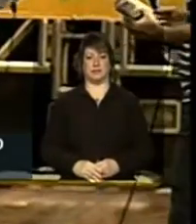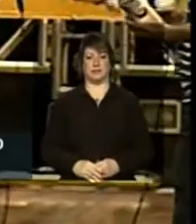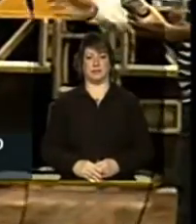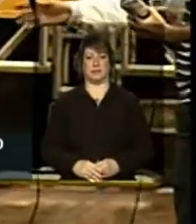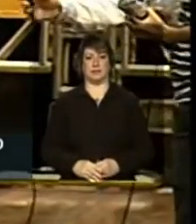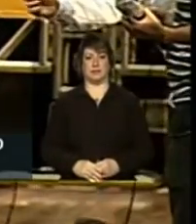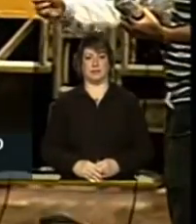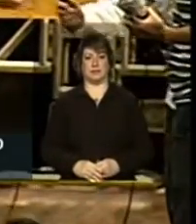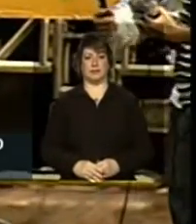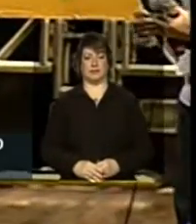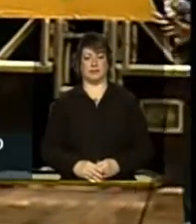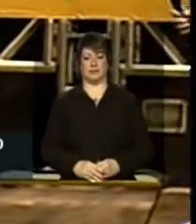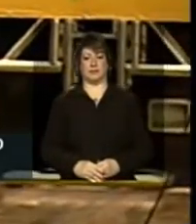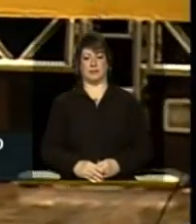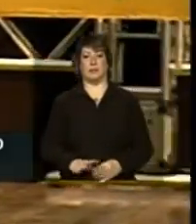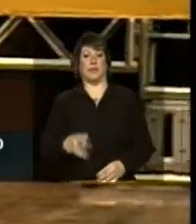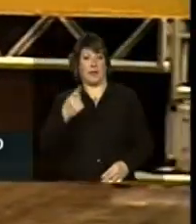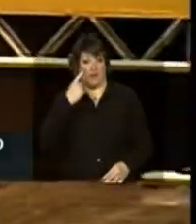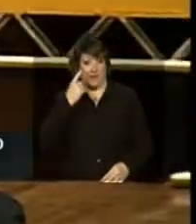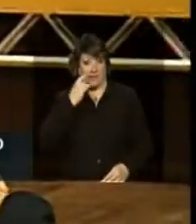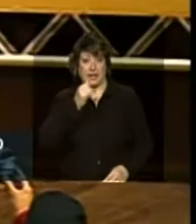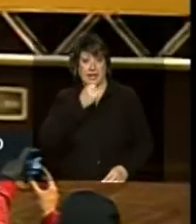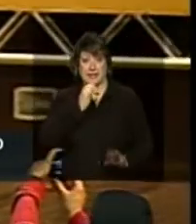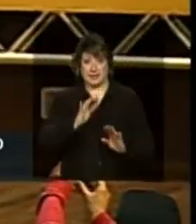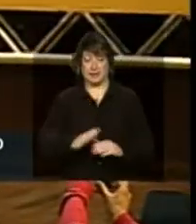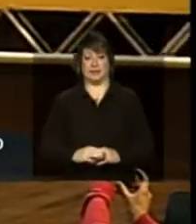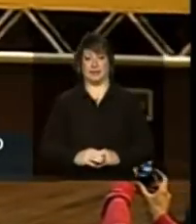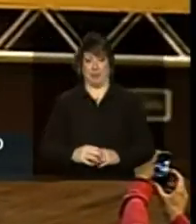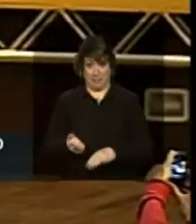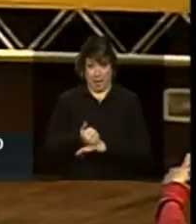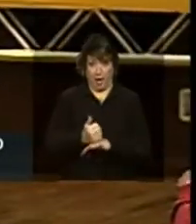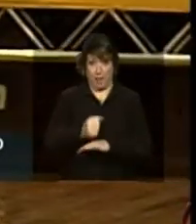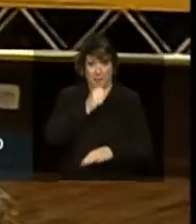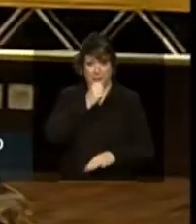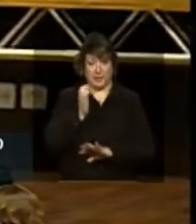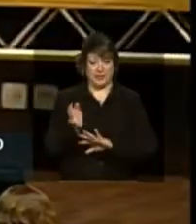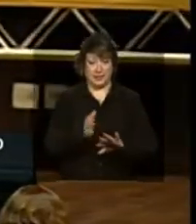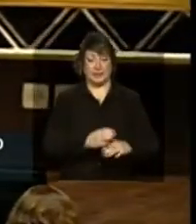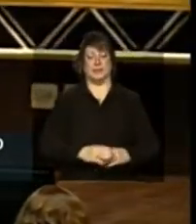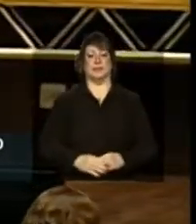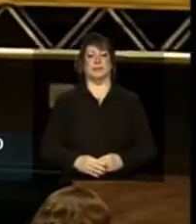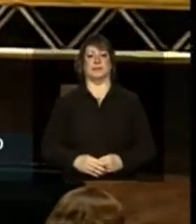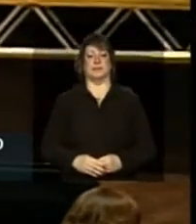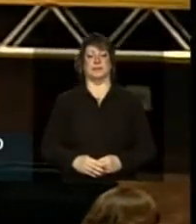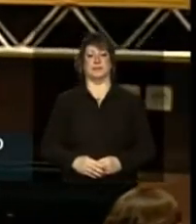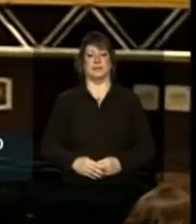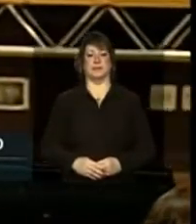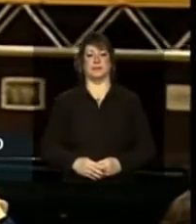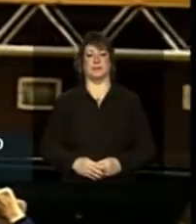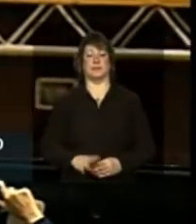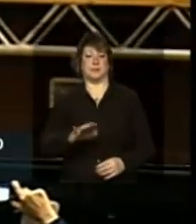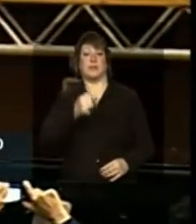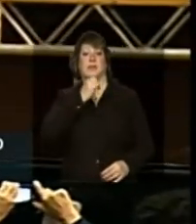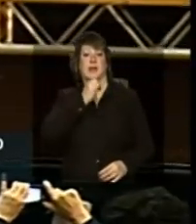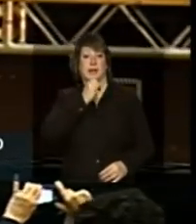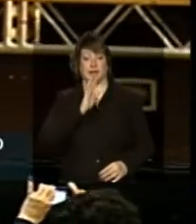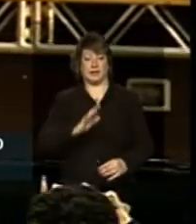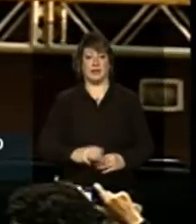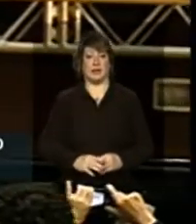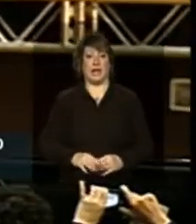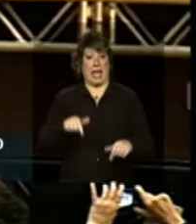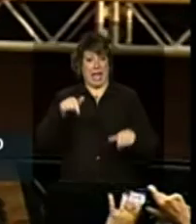aqui. Vejam bem, melhorou? Melhorou. Vejam bem,